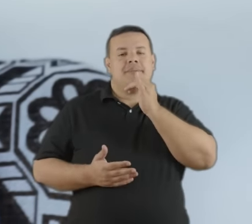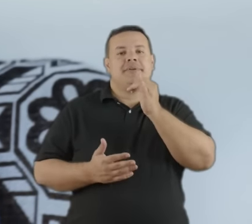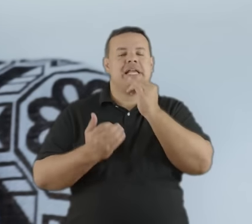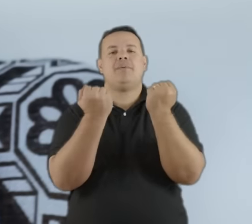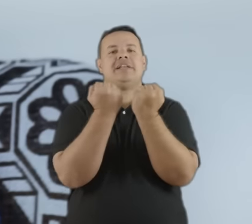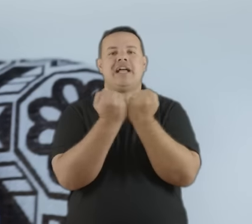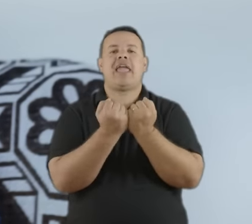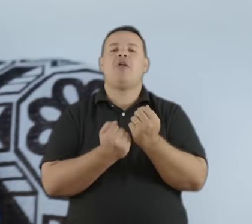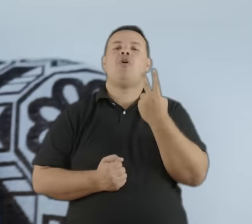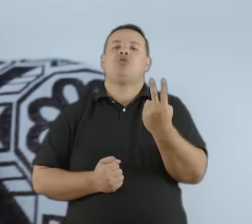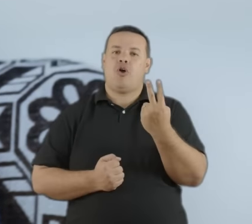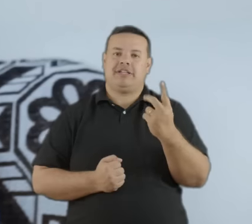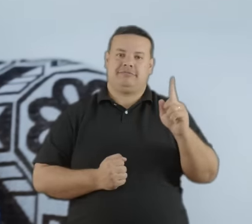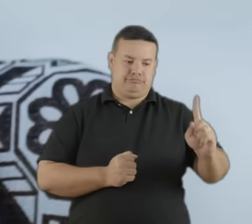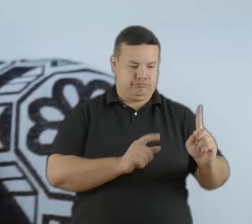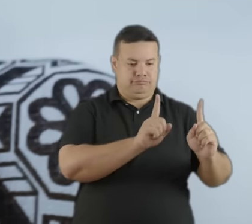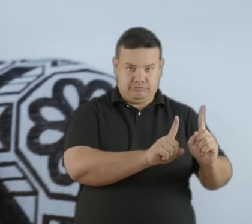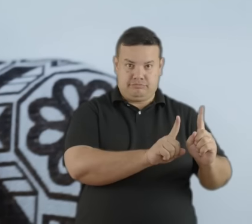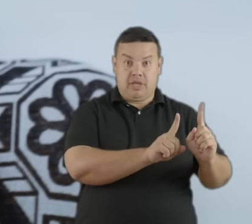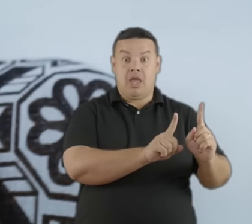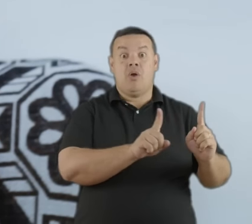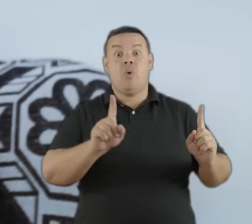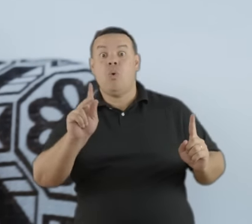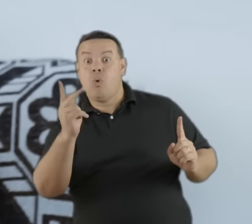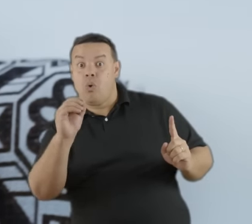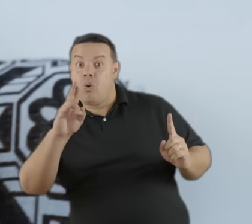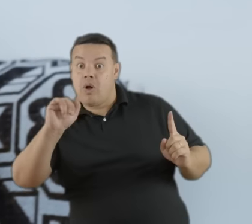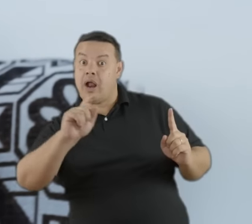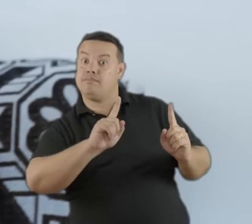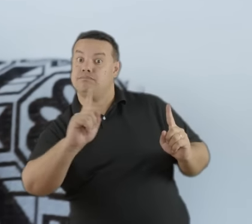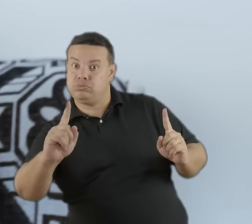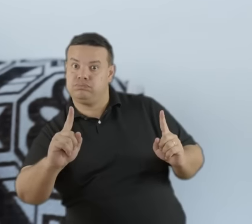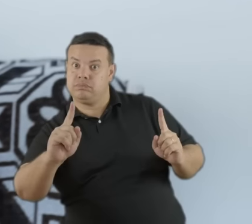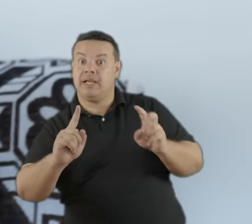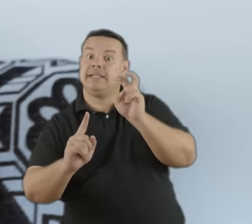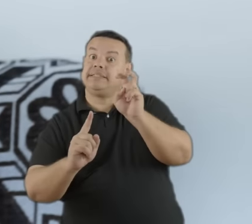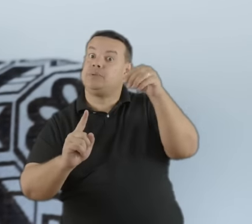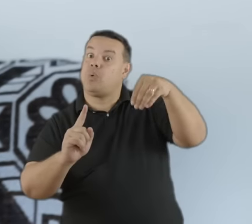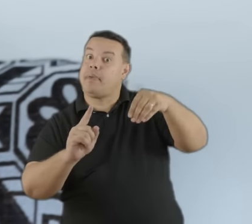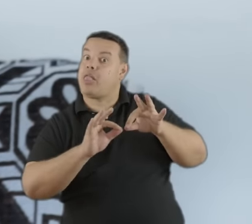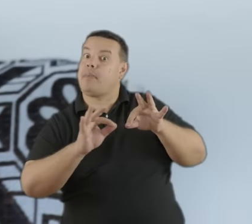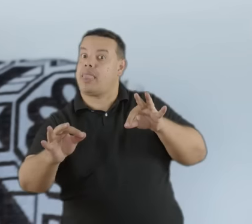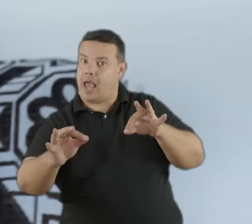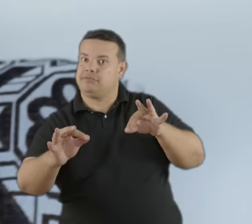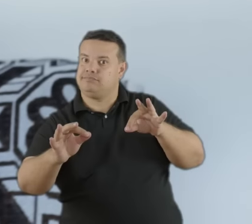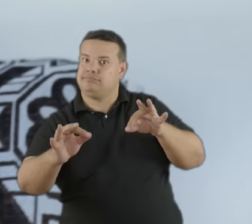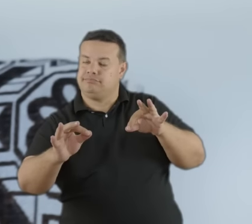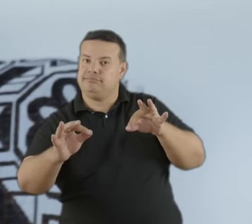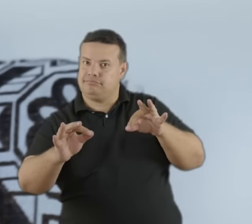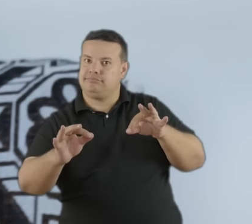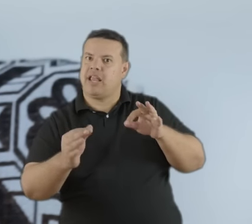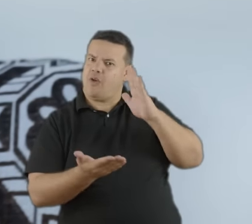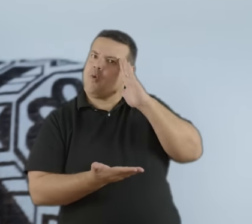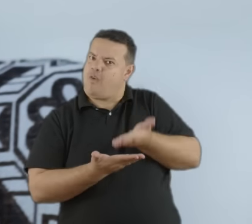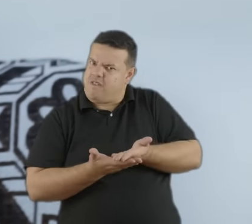dois zagueiros no meio de campo e ele ficava mais ou menos 5 metros do meio de campo para trás. Você vê que